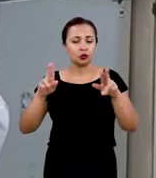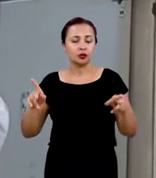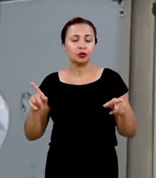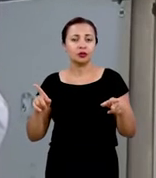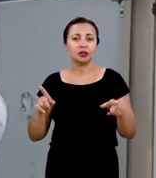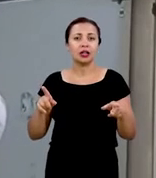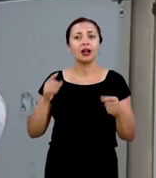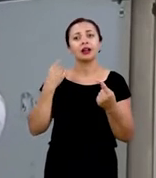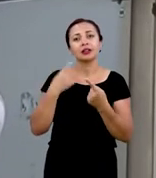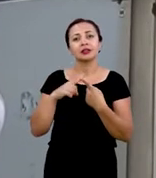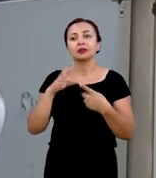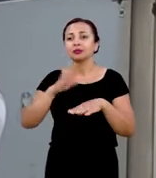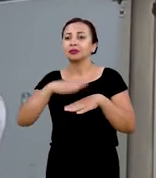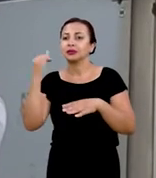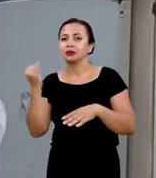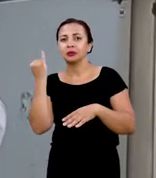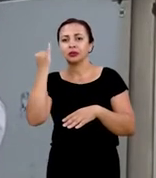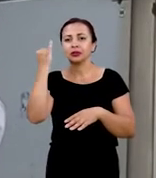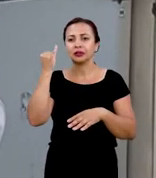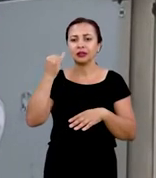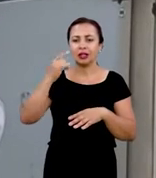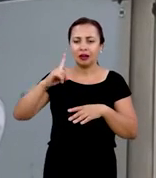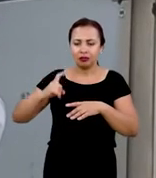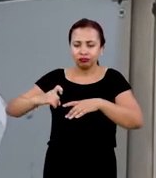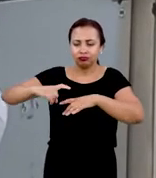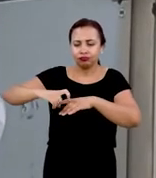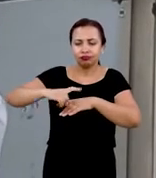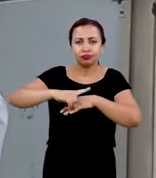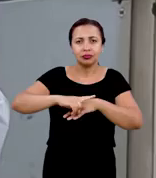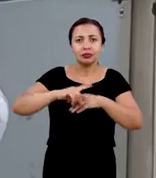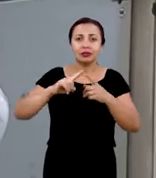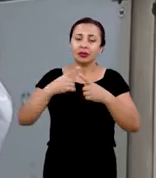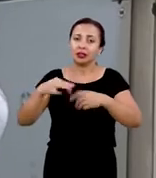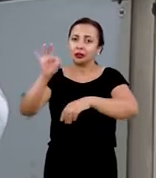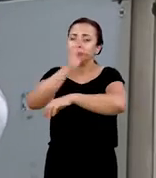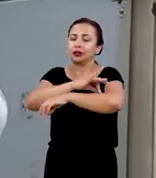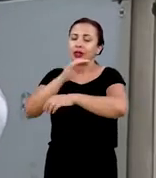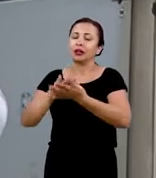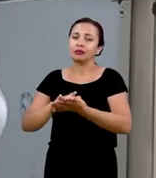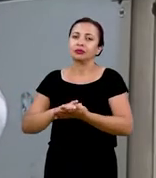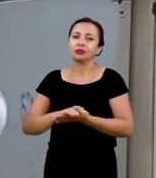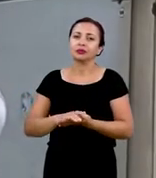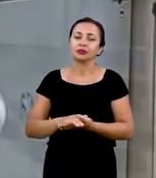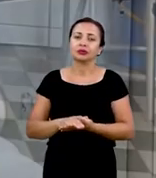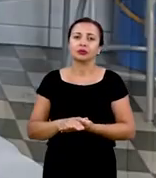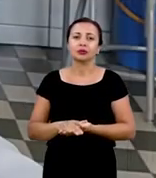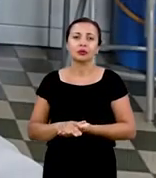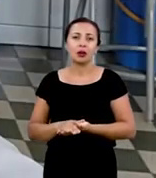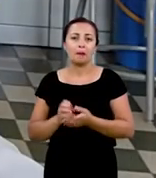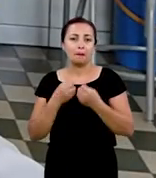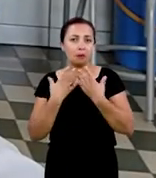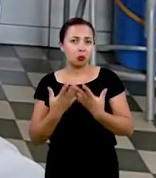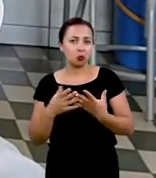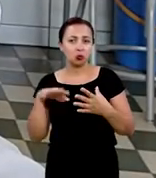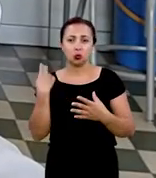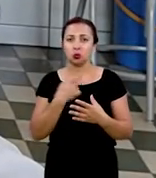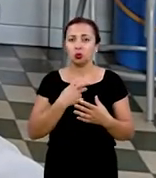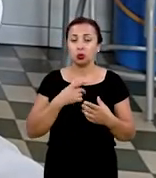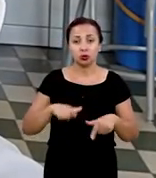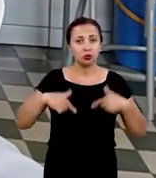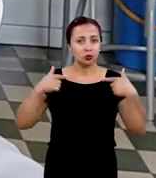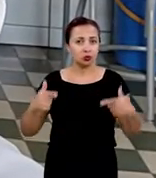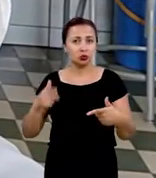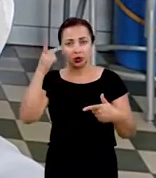o alvo principal é a larva, né? No caso da leishmaniose, o alvo é o inseto adulto. Bom, a nossa